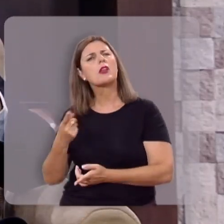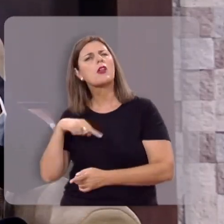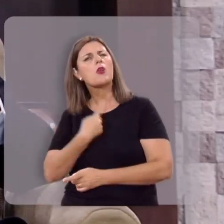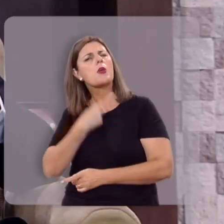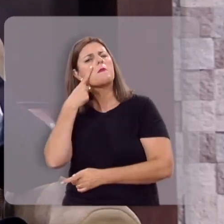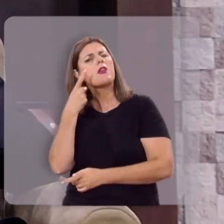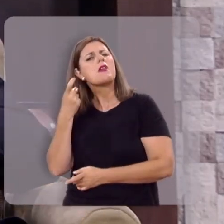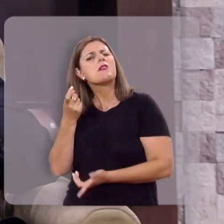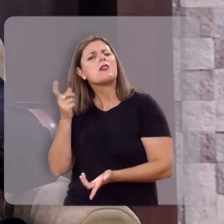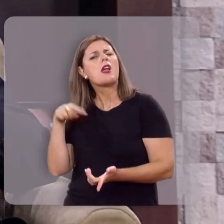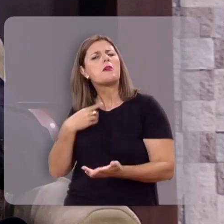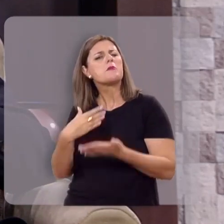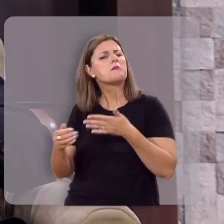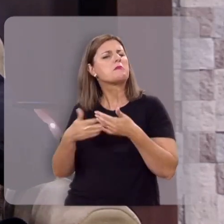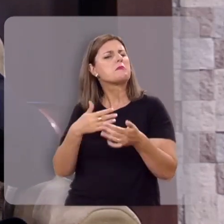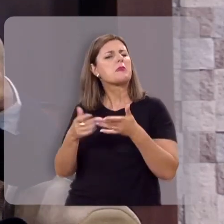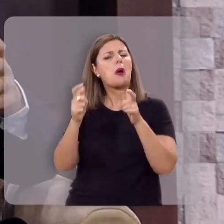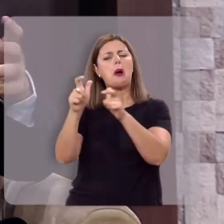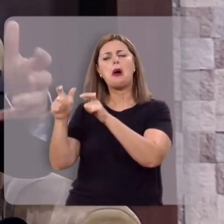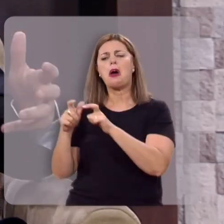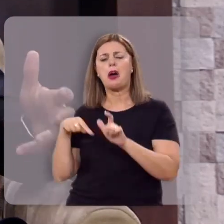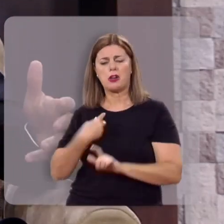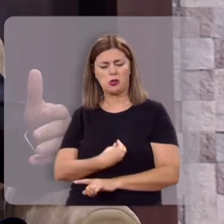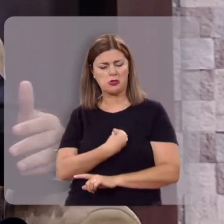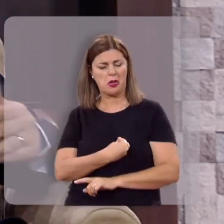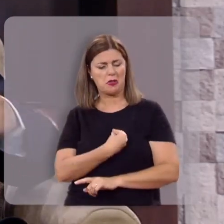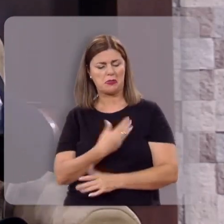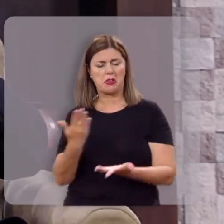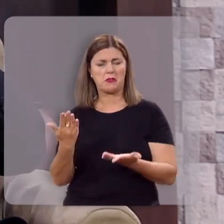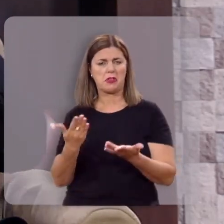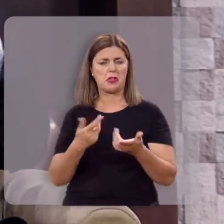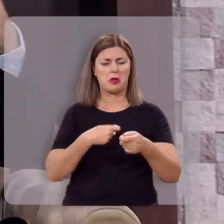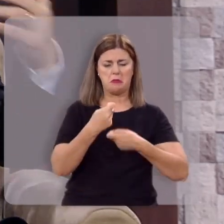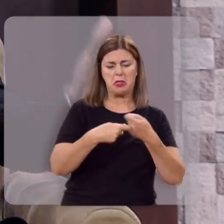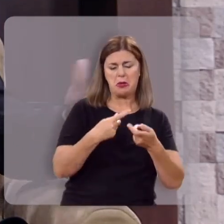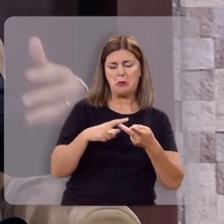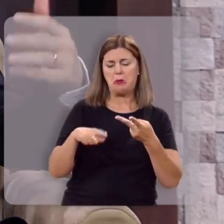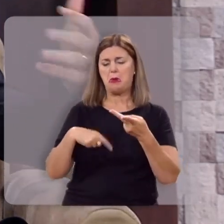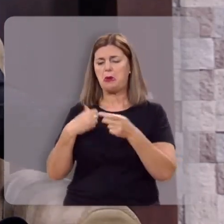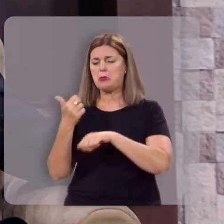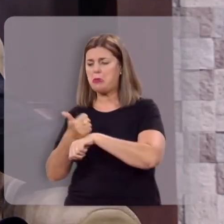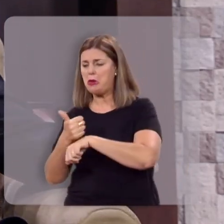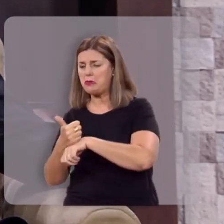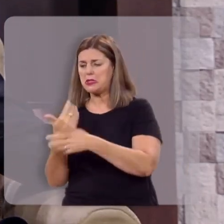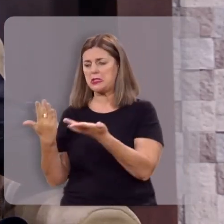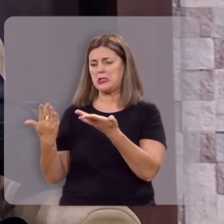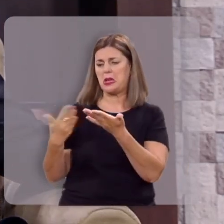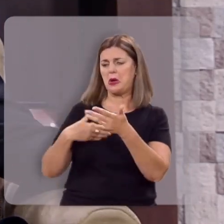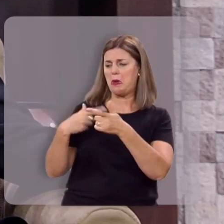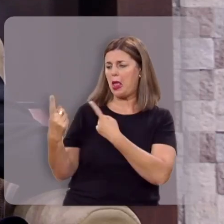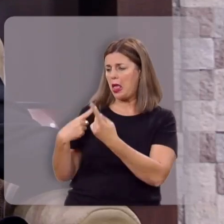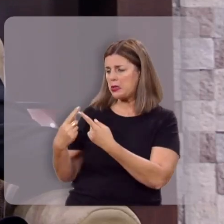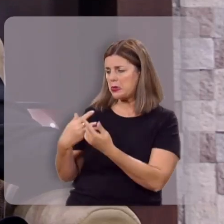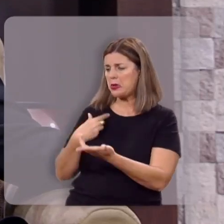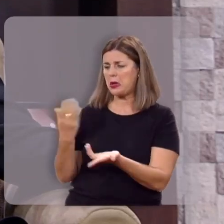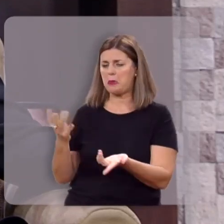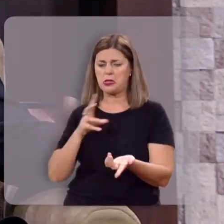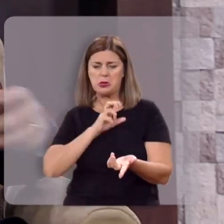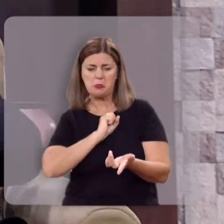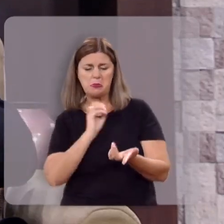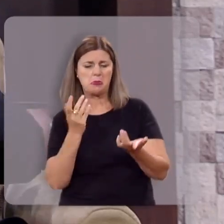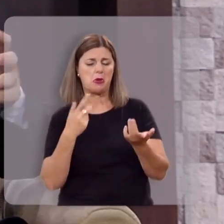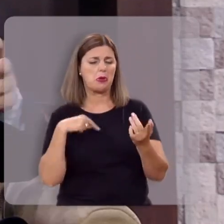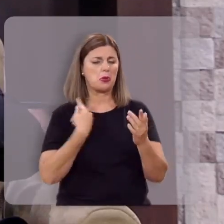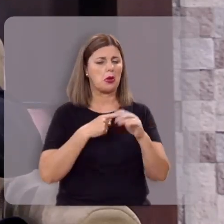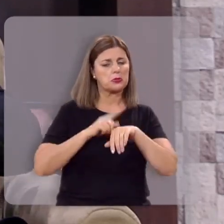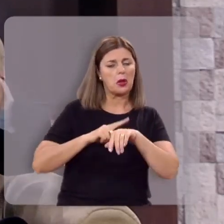nos faz perceber que independente da área da nossa vida, seja nos negócios, na nossa profissão, nos nossos relacionamentos